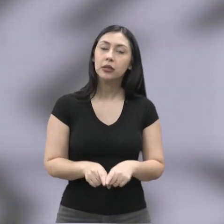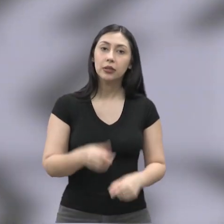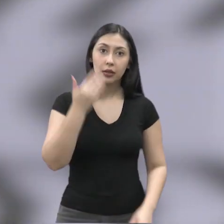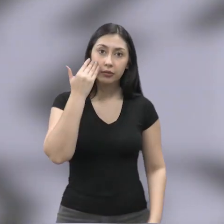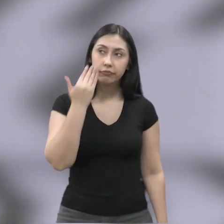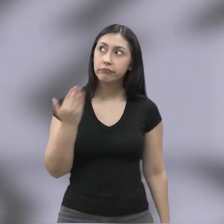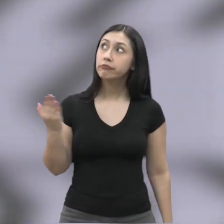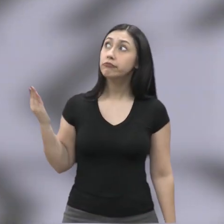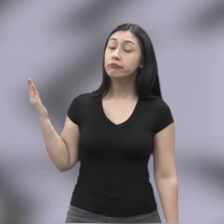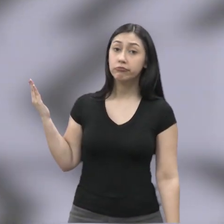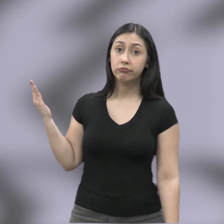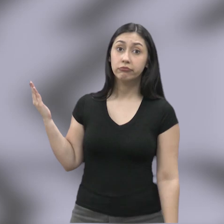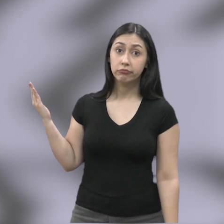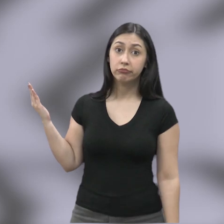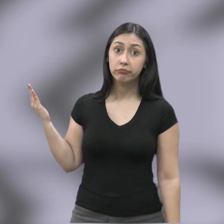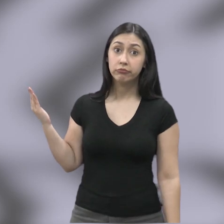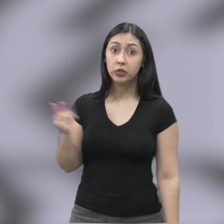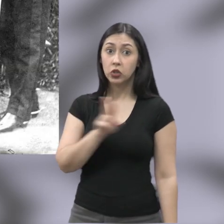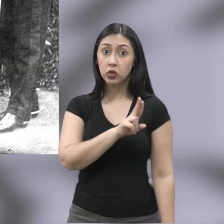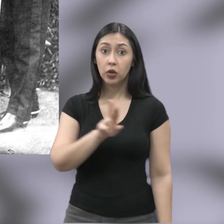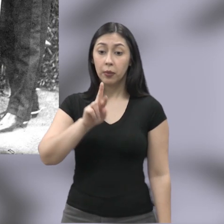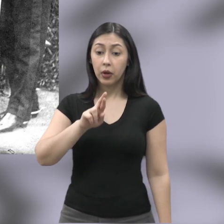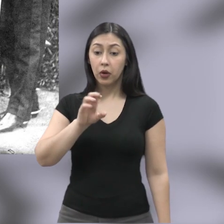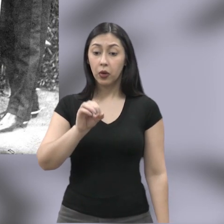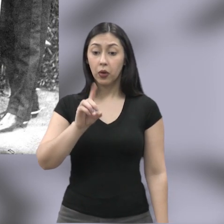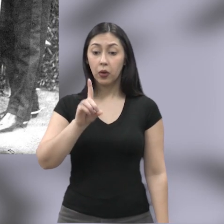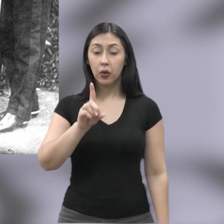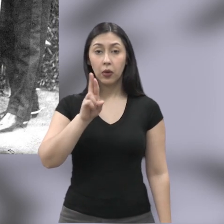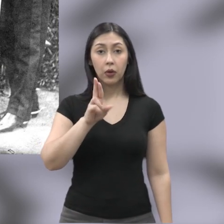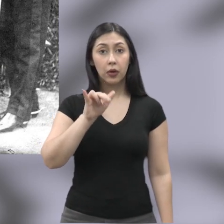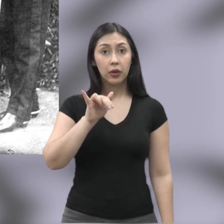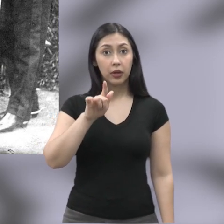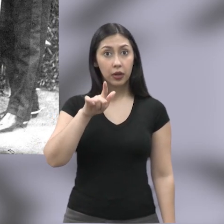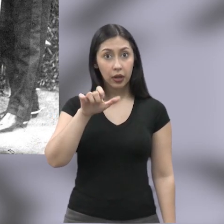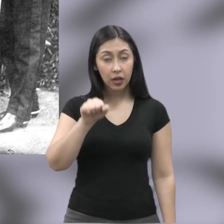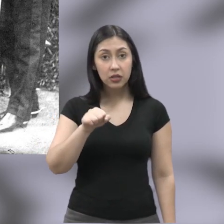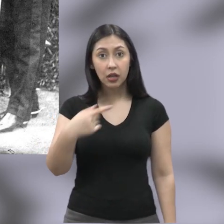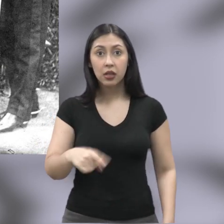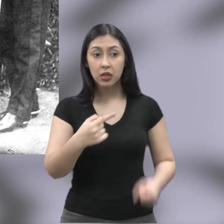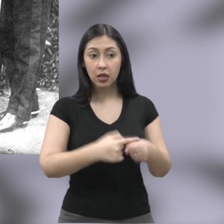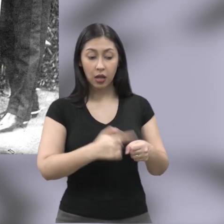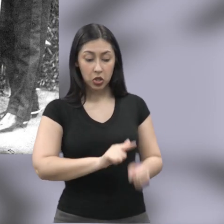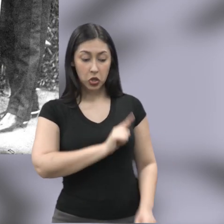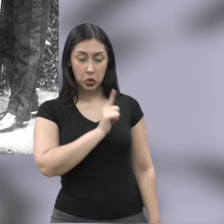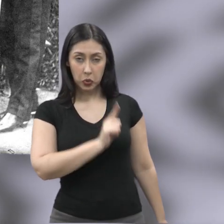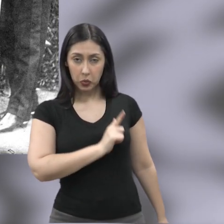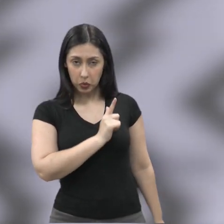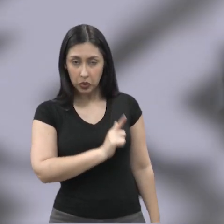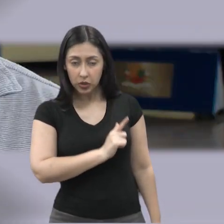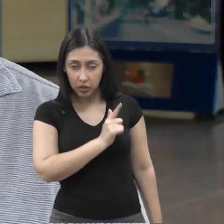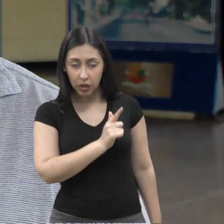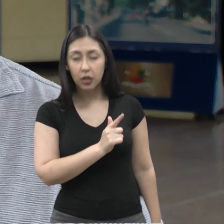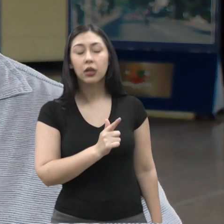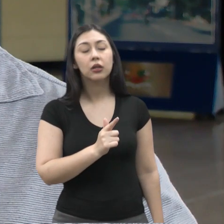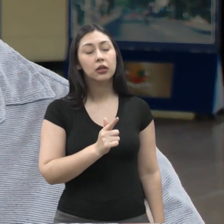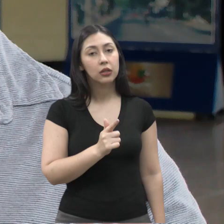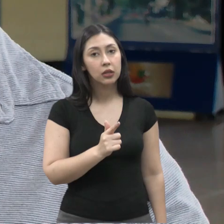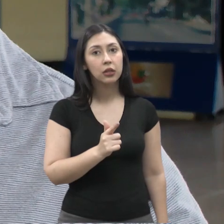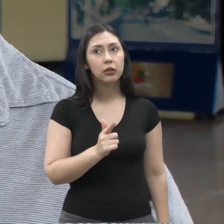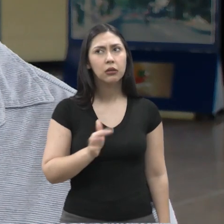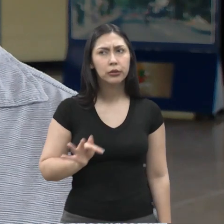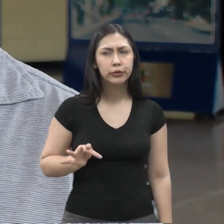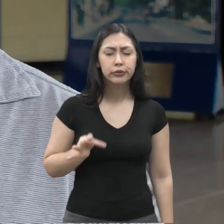caso emblemático, né, o monarquista Rodrigues Alves, né, que é daqui da região de Guaratinguetá, né, que